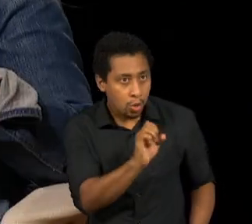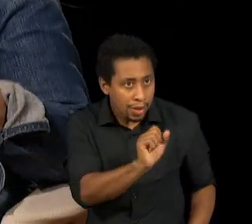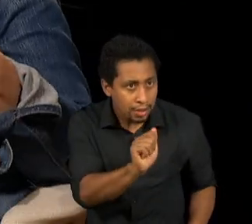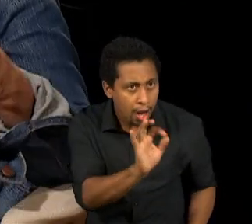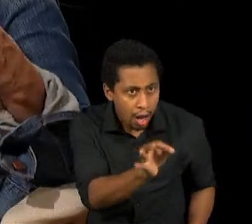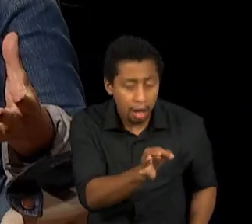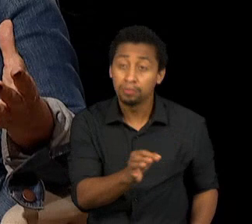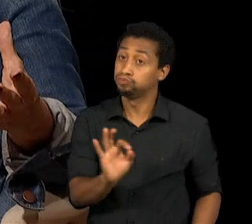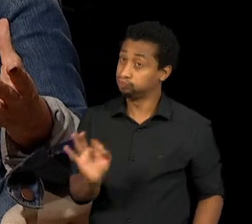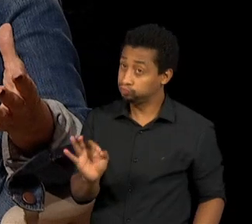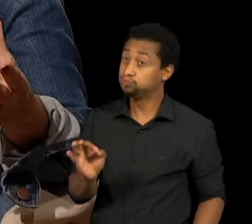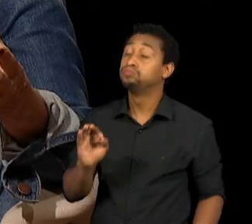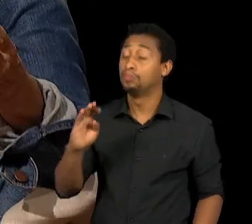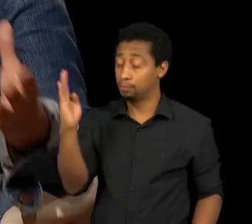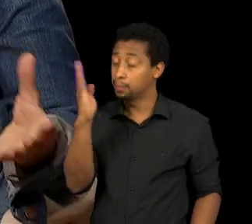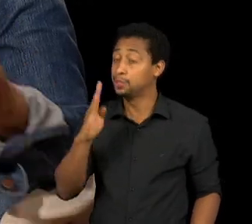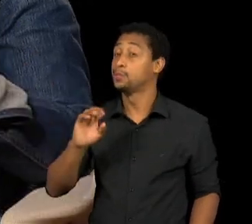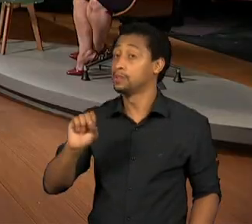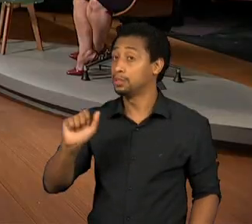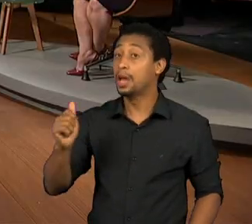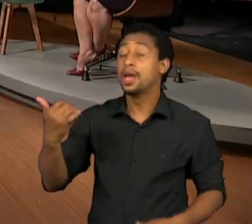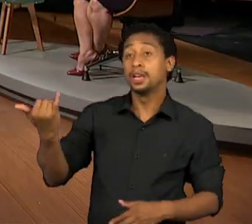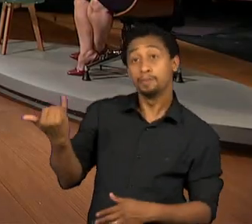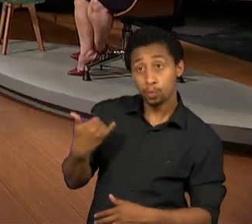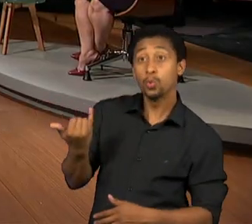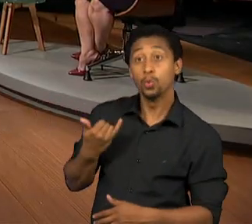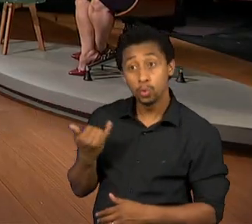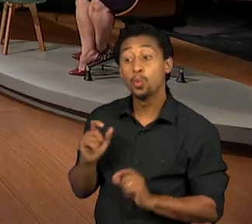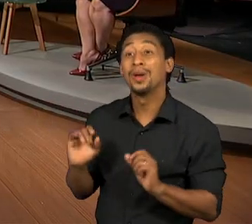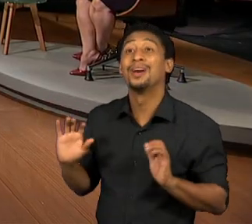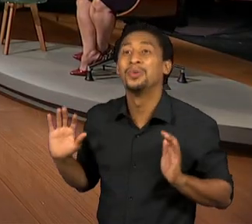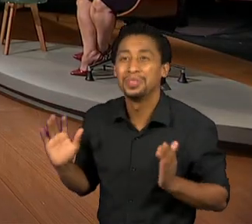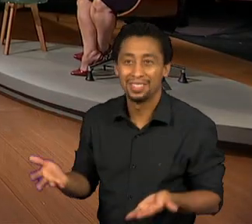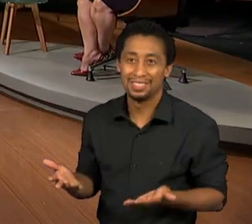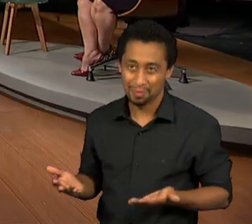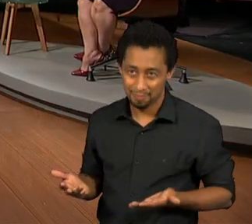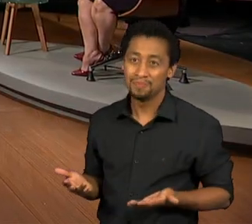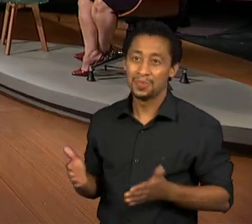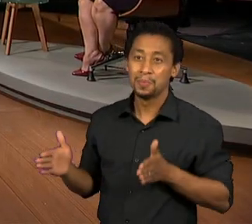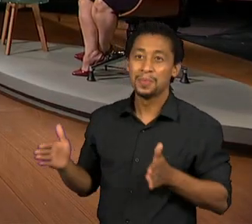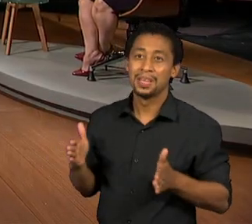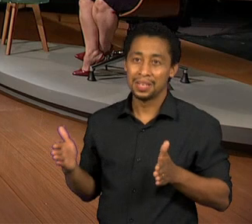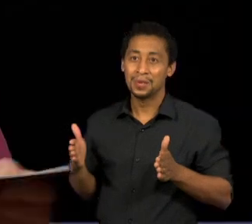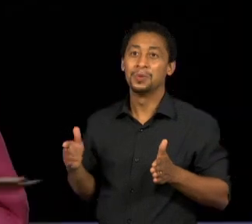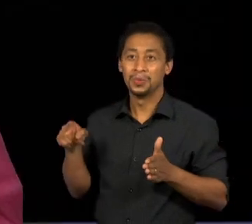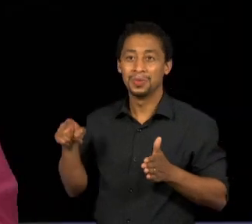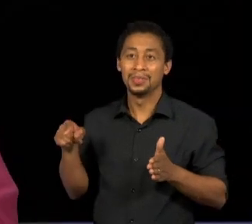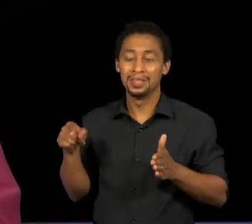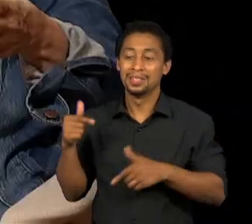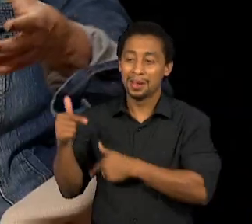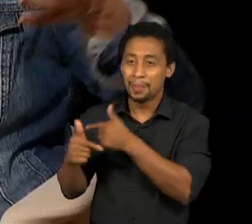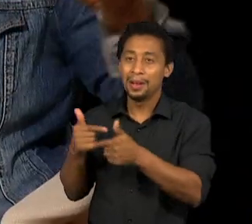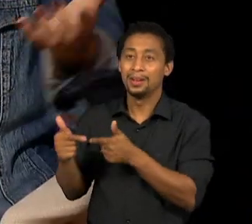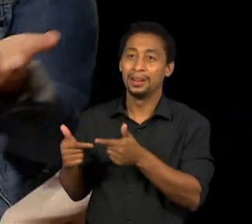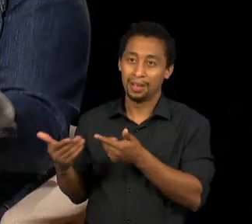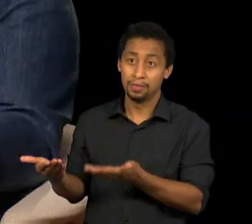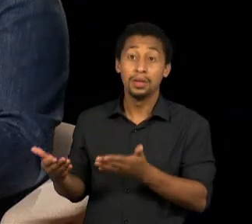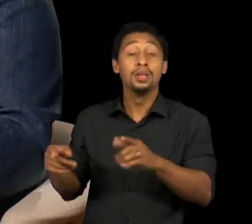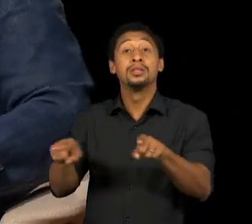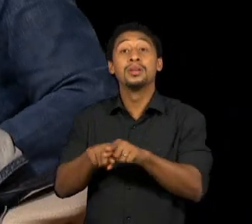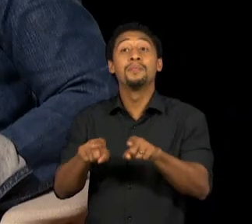que ele vivia, né? Como grande empresário. Bastidores do empresariado. E a família, como a